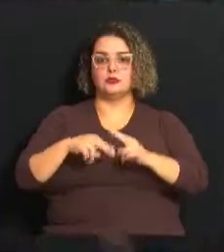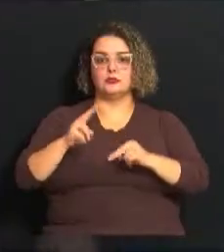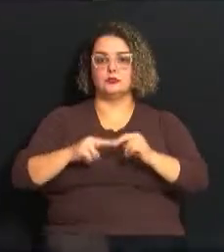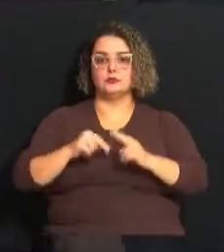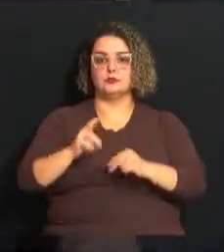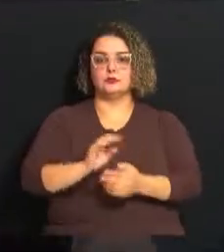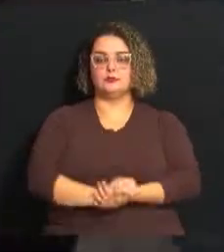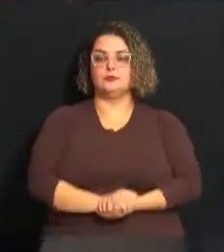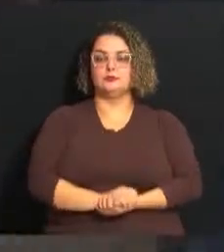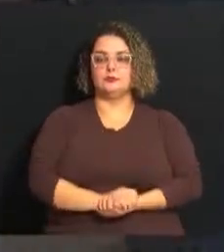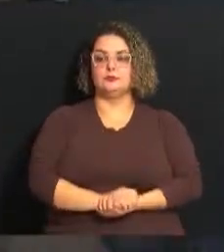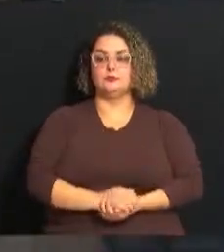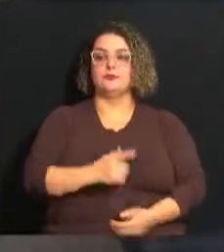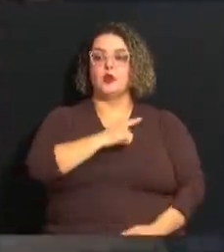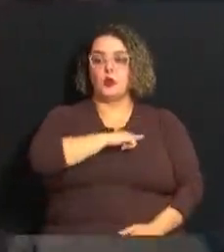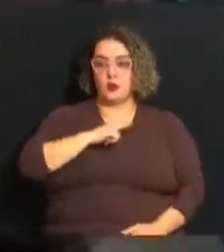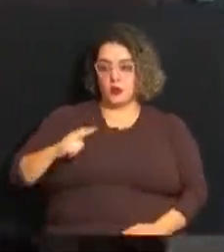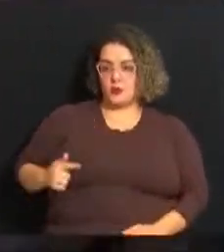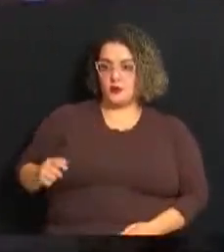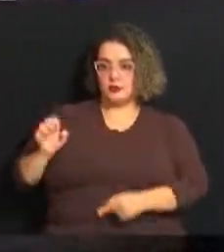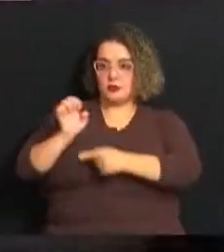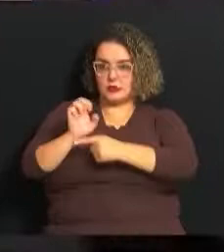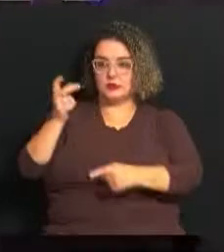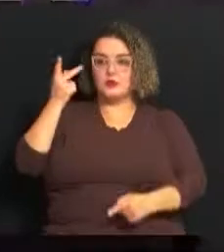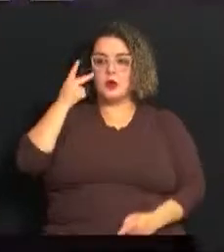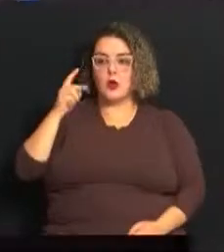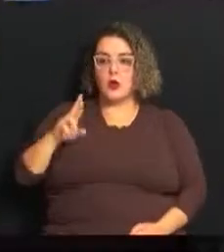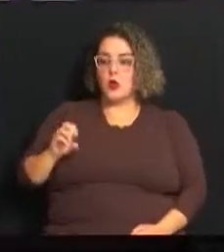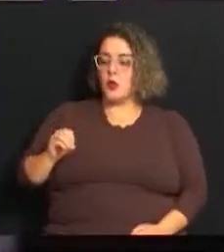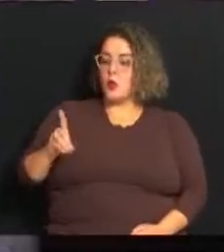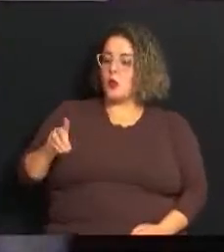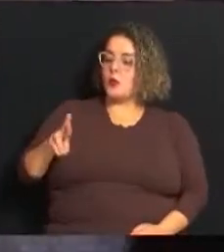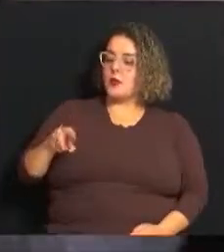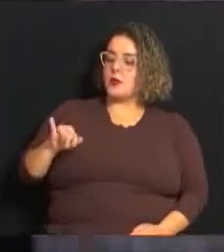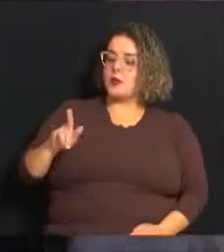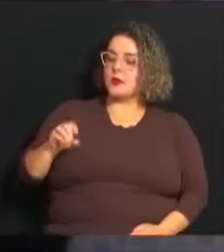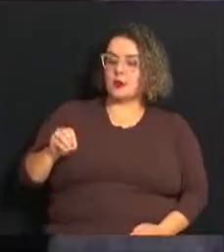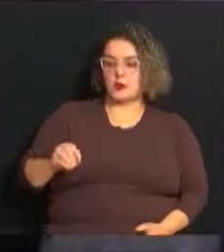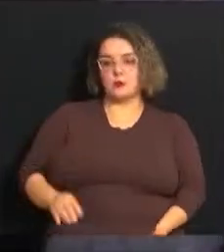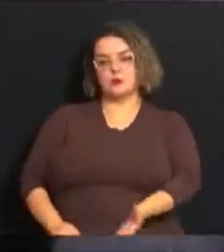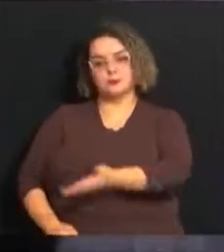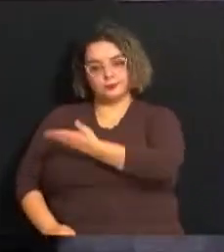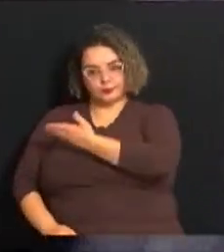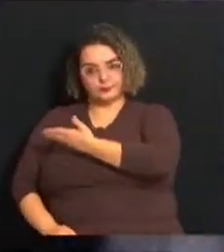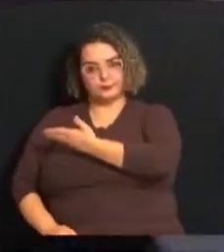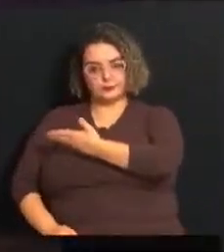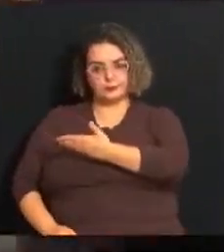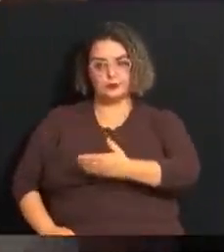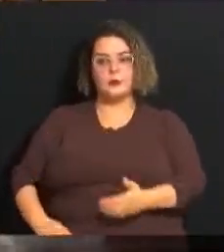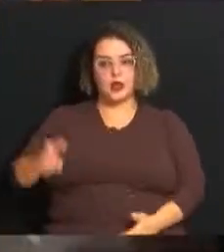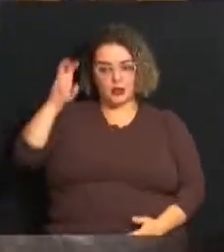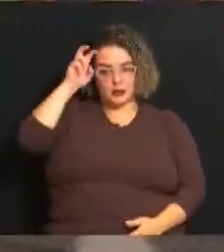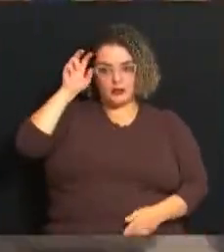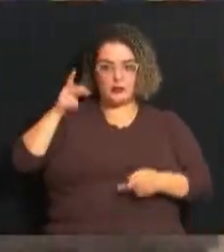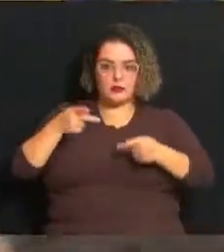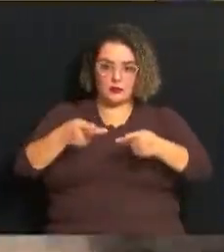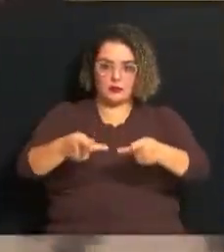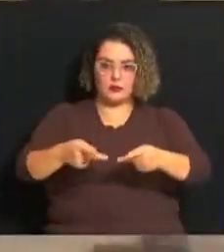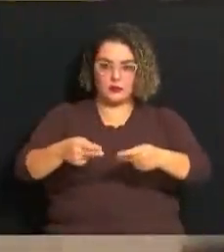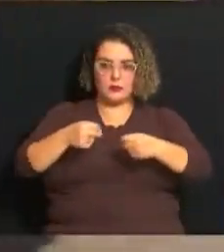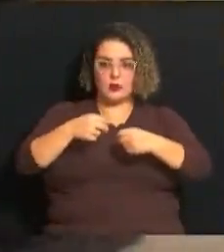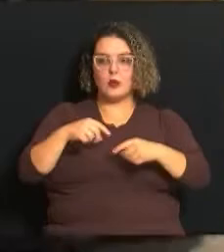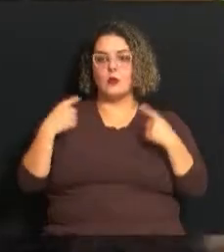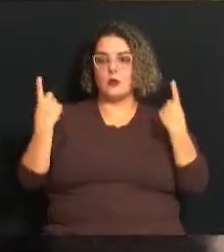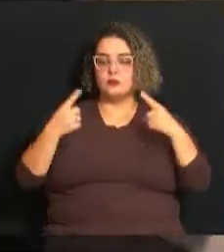O governador do estado de São Paulo, Rodrigo Garcia, visitou na quinta-feira, 26, o ambulatório médico de especialidades